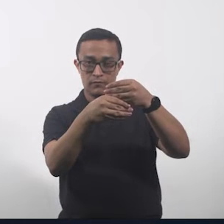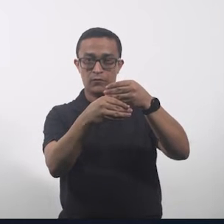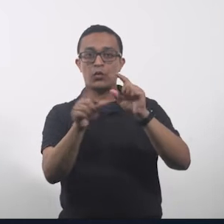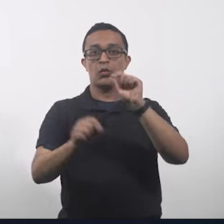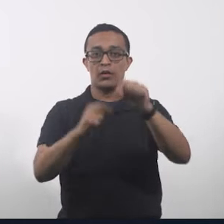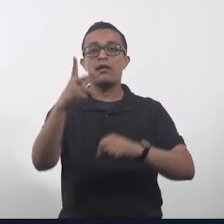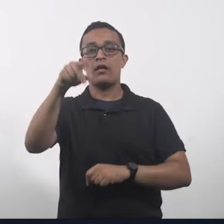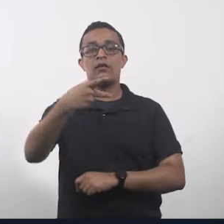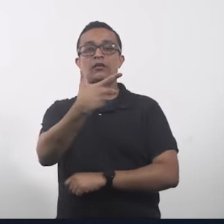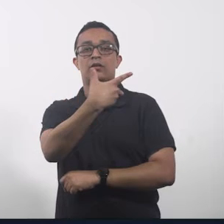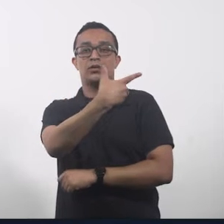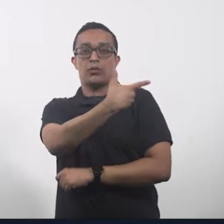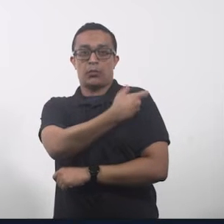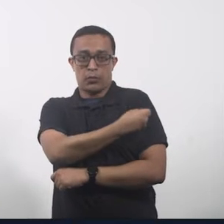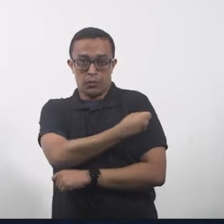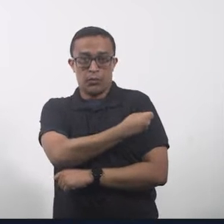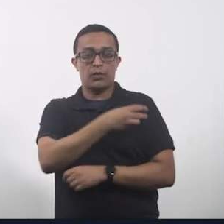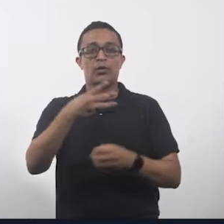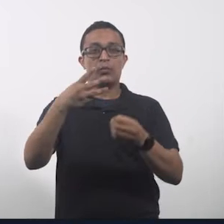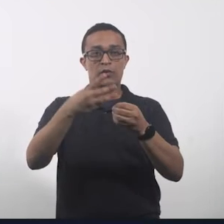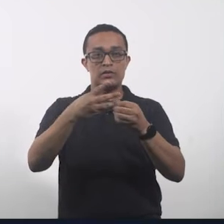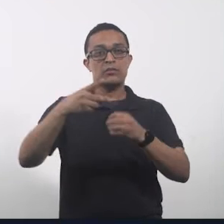é a vacinação no município de São Paulo.